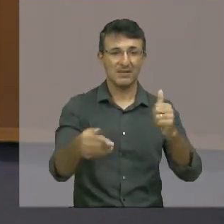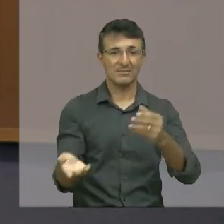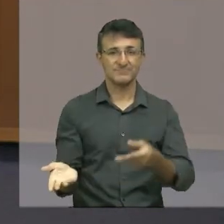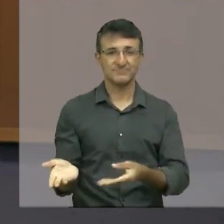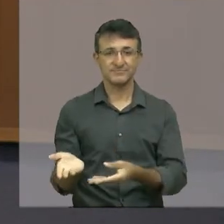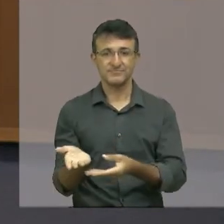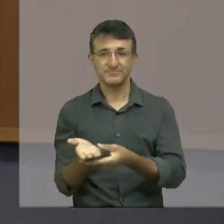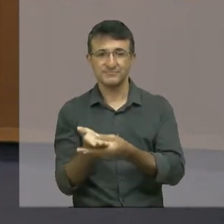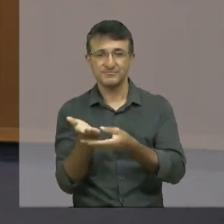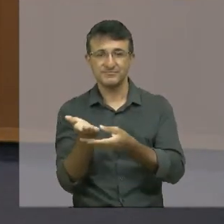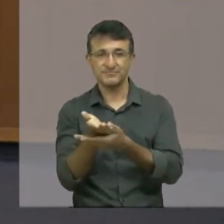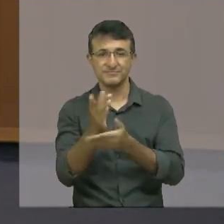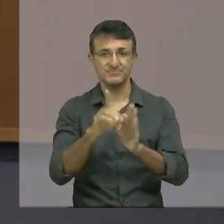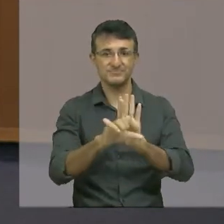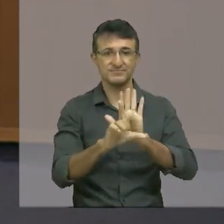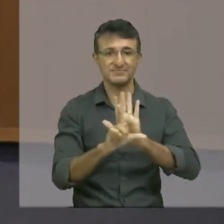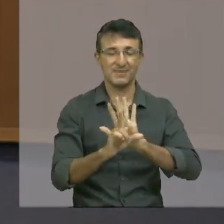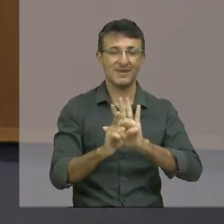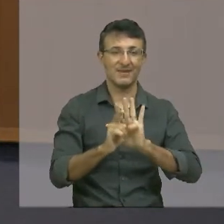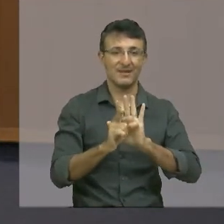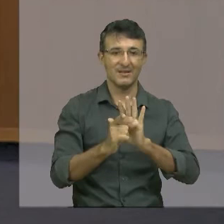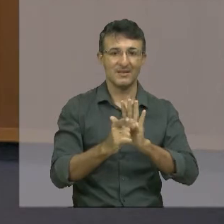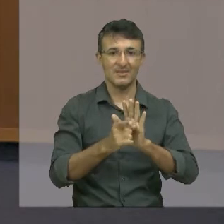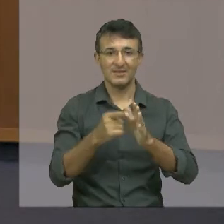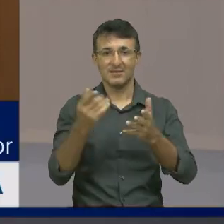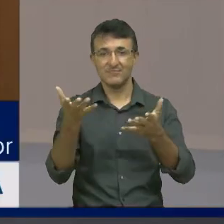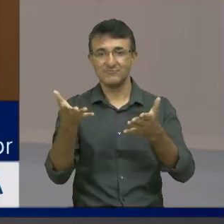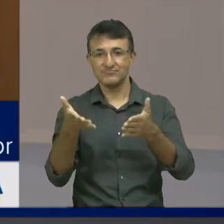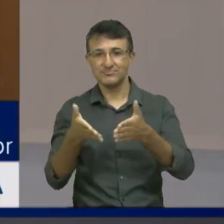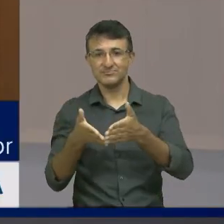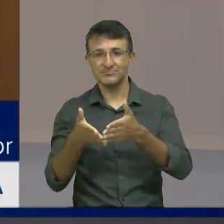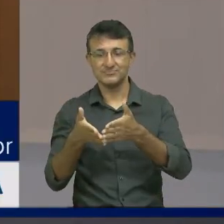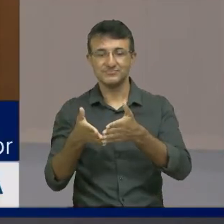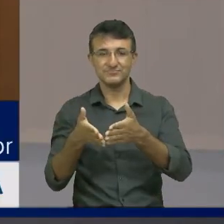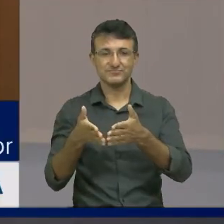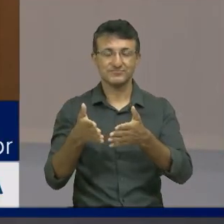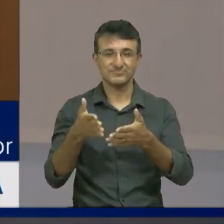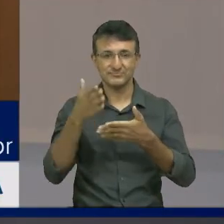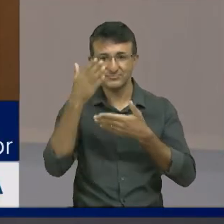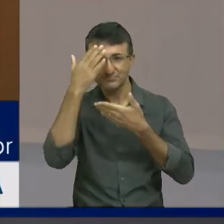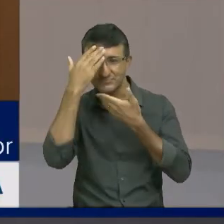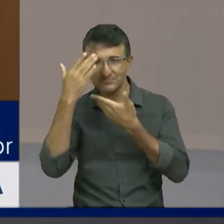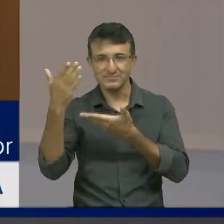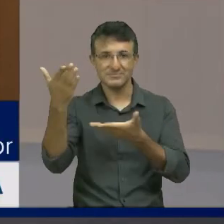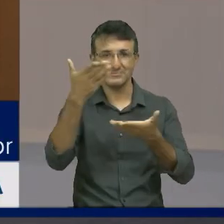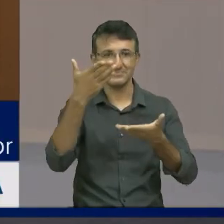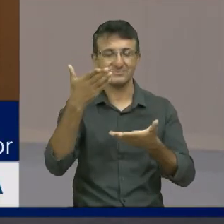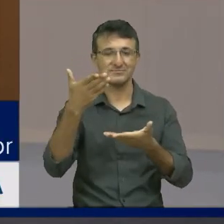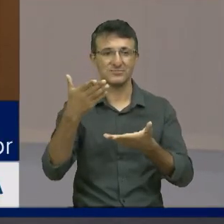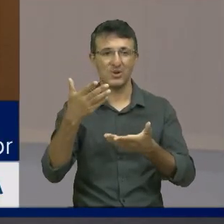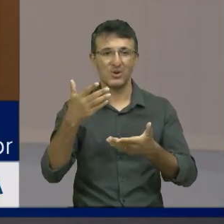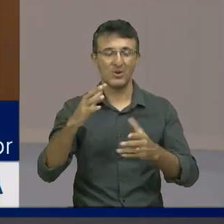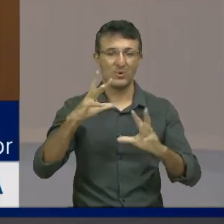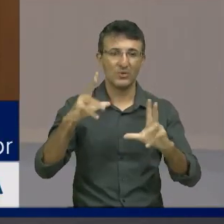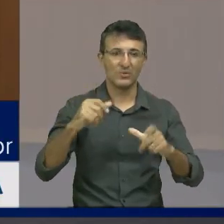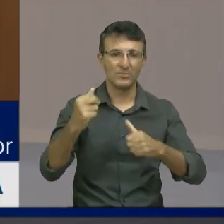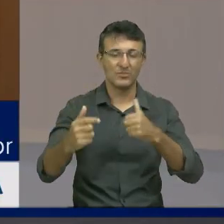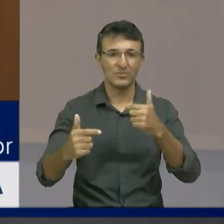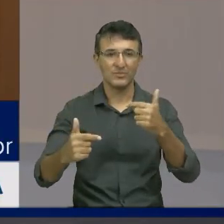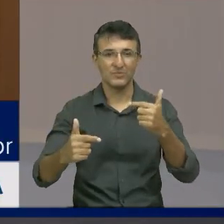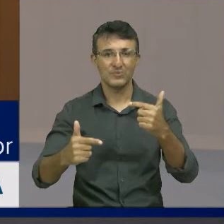queria parabenizar aos profissionais do Executivo que fizeram esse projeto, vereador José